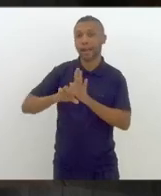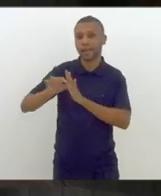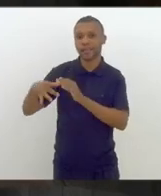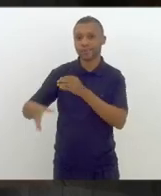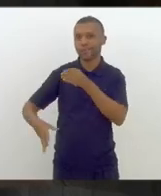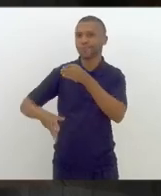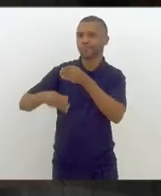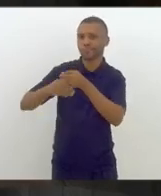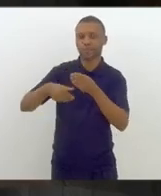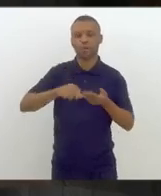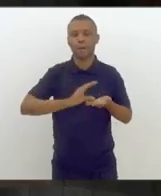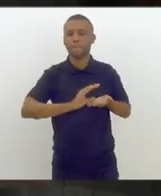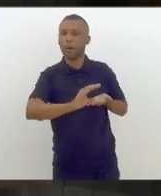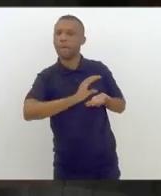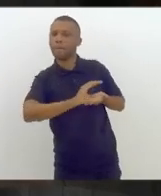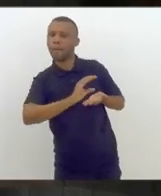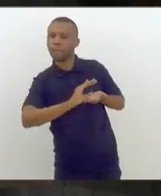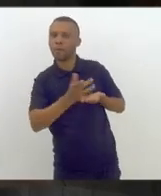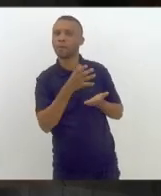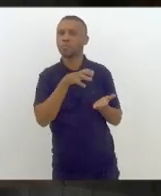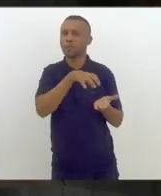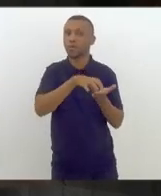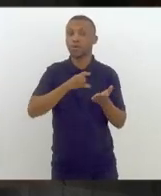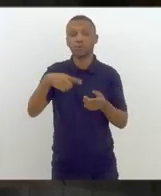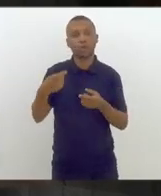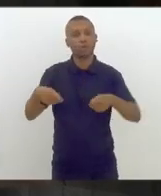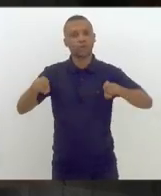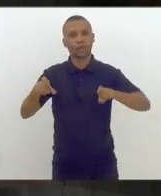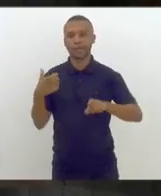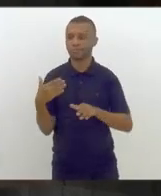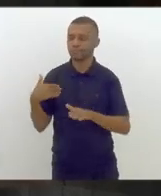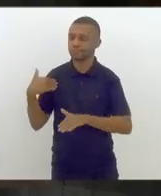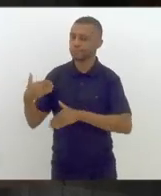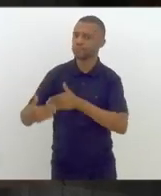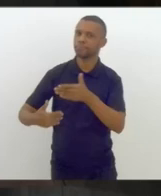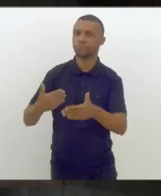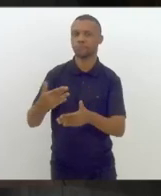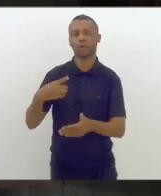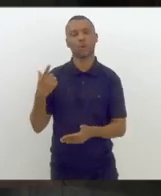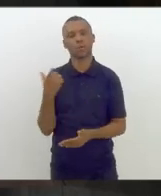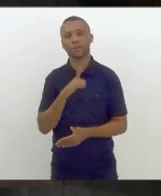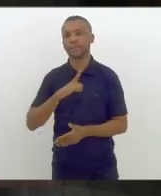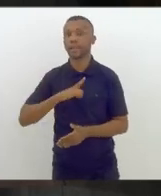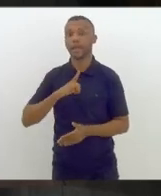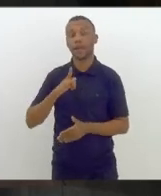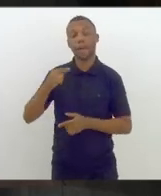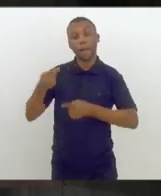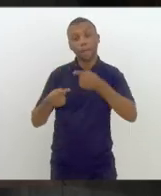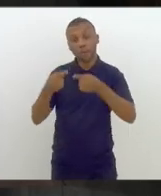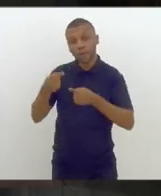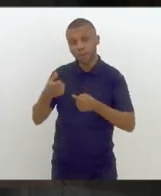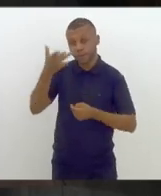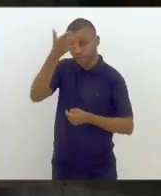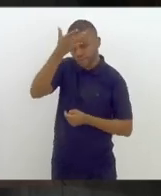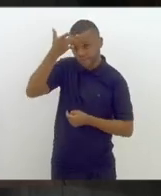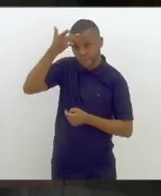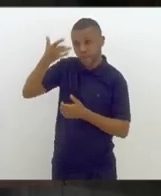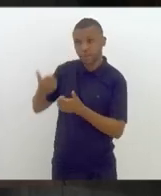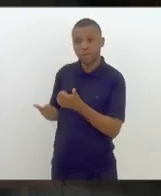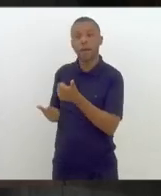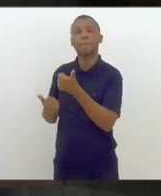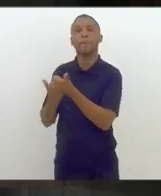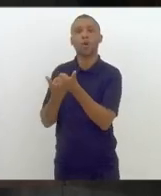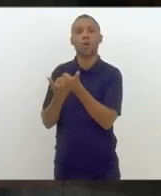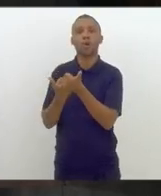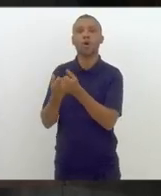RAPS. E queremos, no próximo mandato, avançar para que a gente tenha políticas de saúde mental para toda a população. Que a rede de